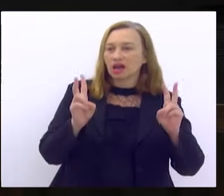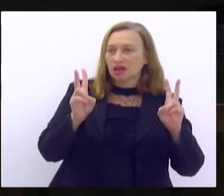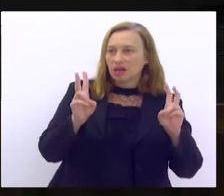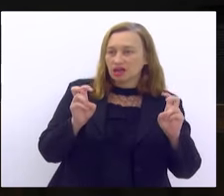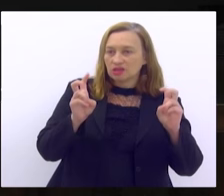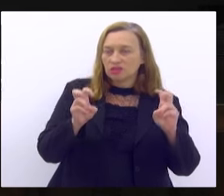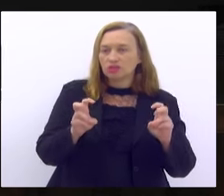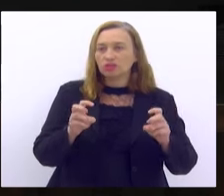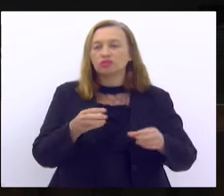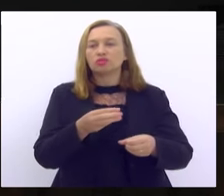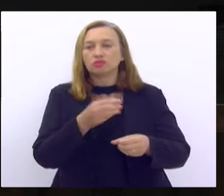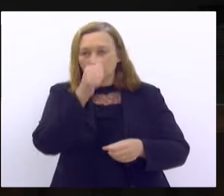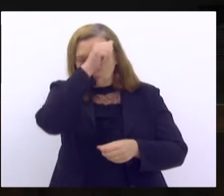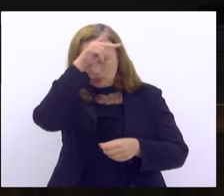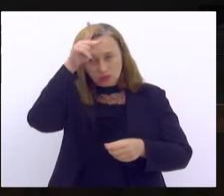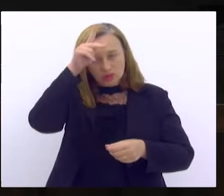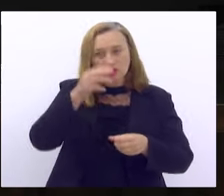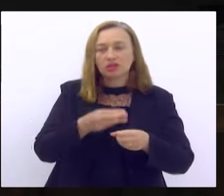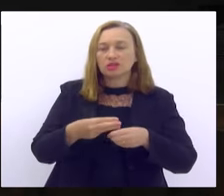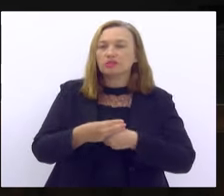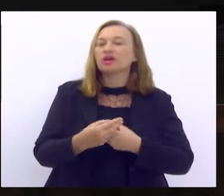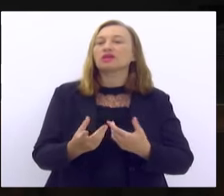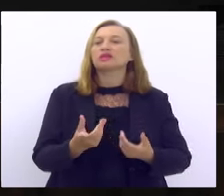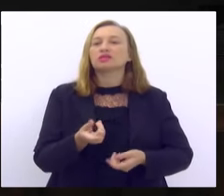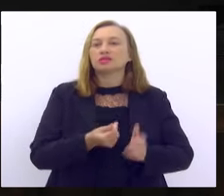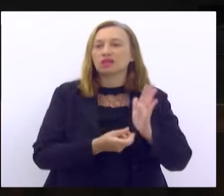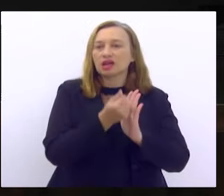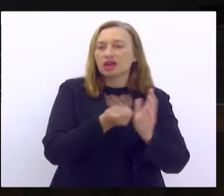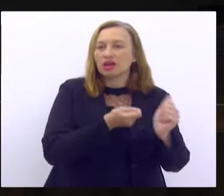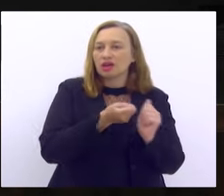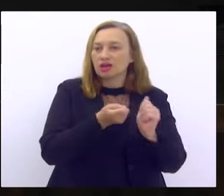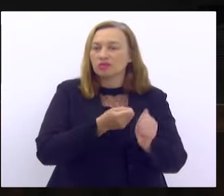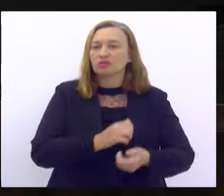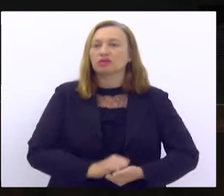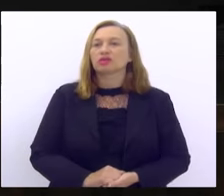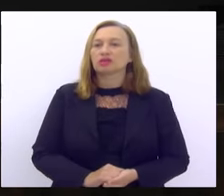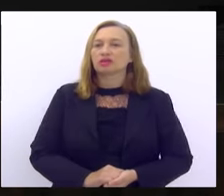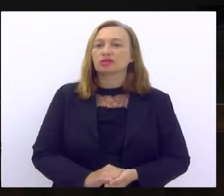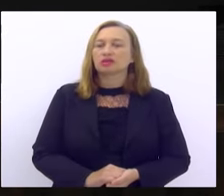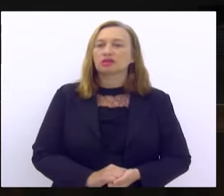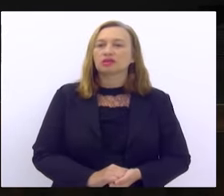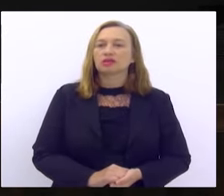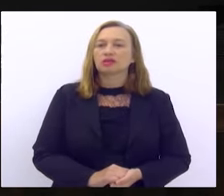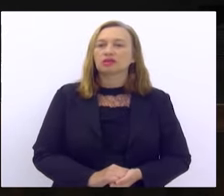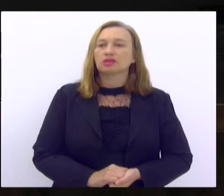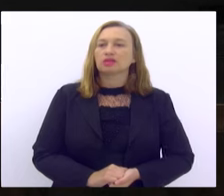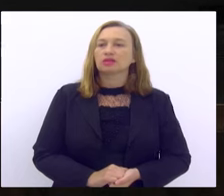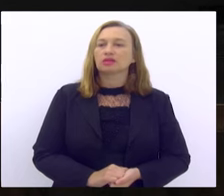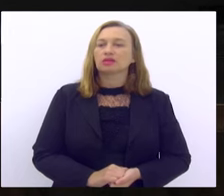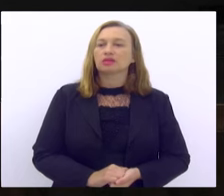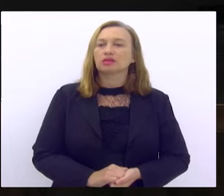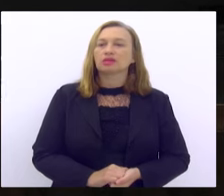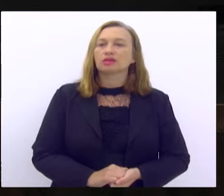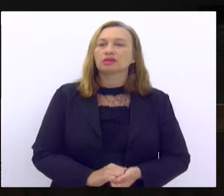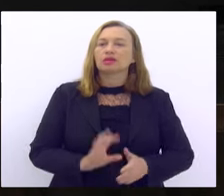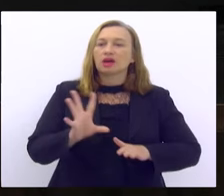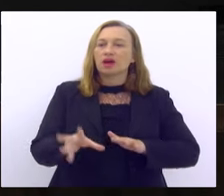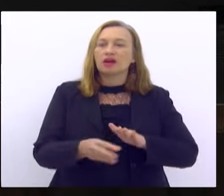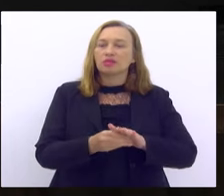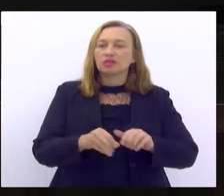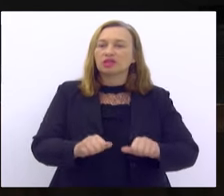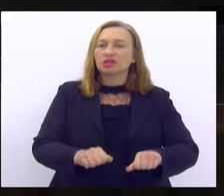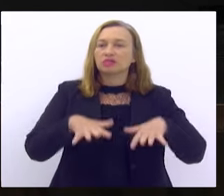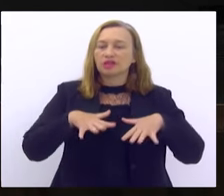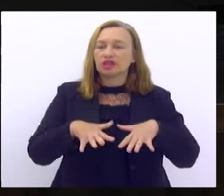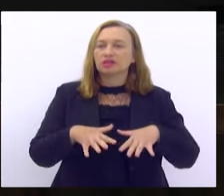Desenvolvimento Regional, Orçamento, Finanças, Fiscalização Financeira e Controle. A emenda de plenário